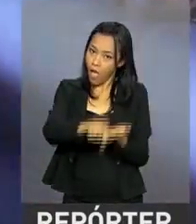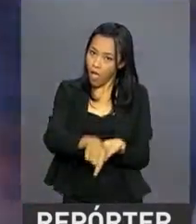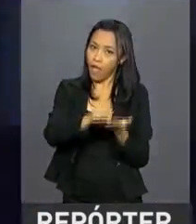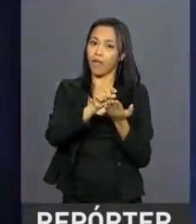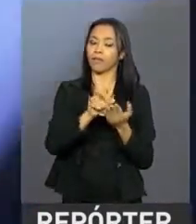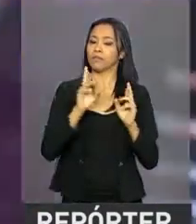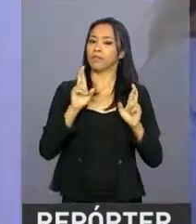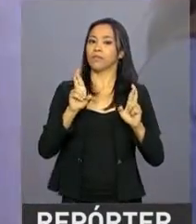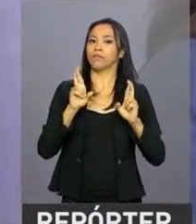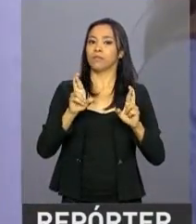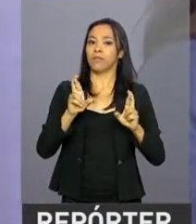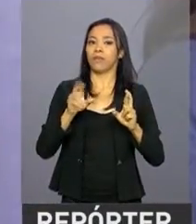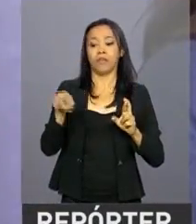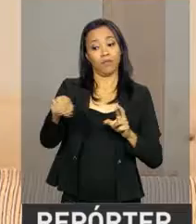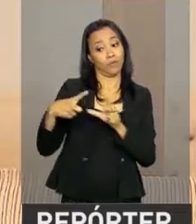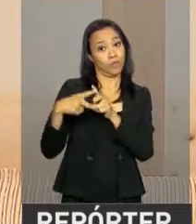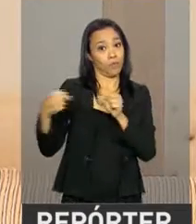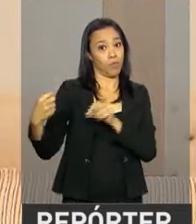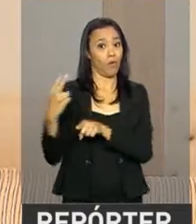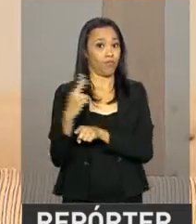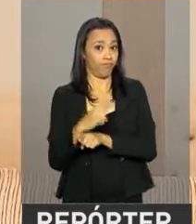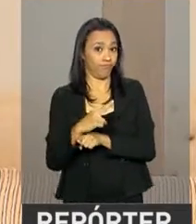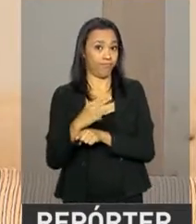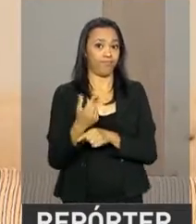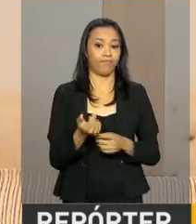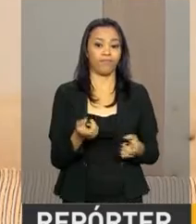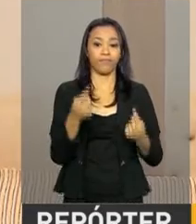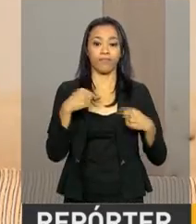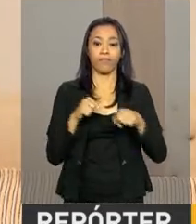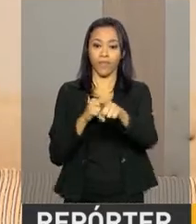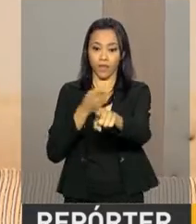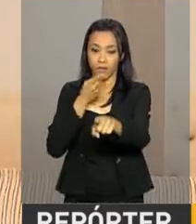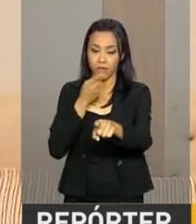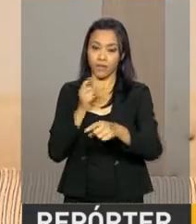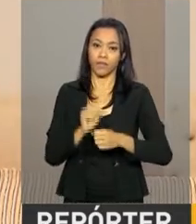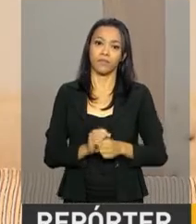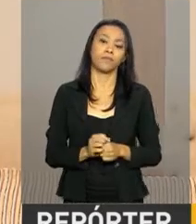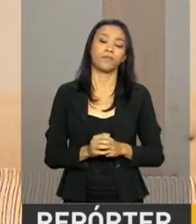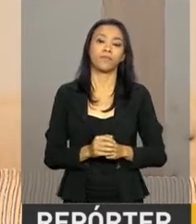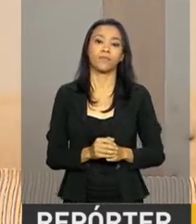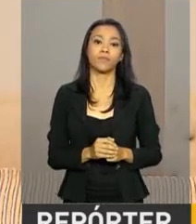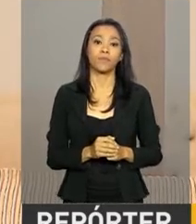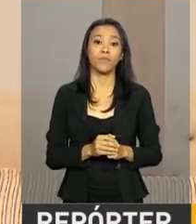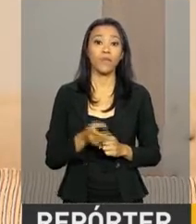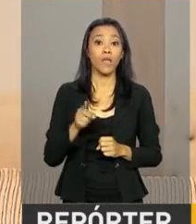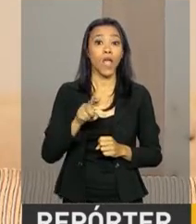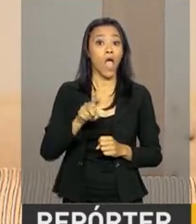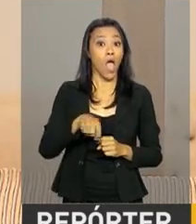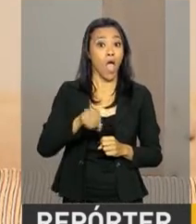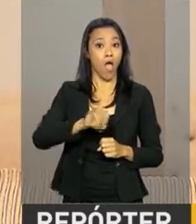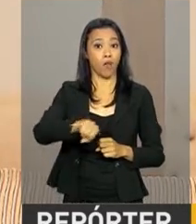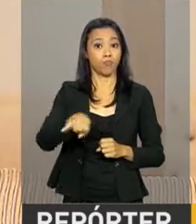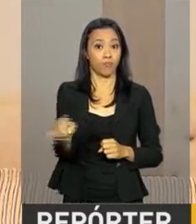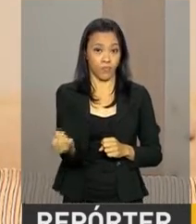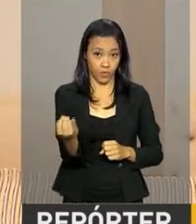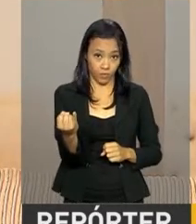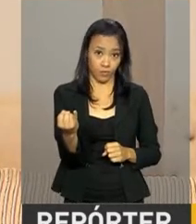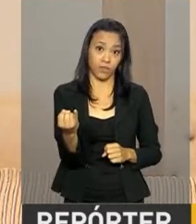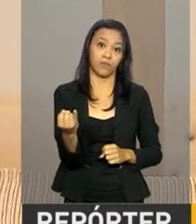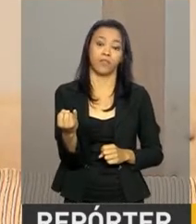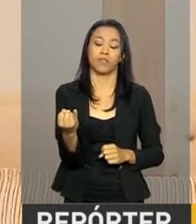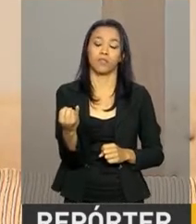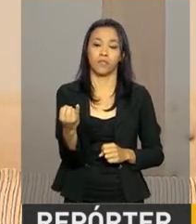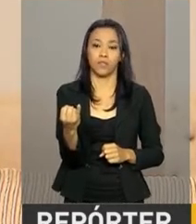que esperam os japoneses. Será uma grande oportunidade